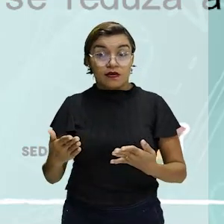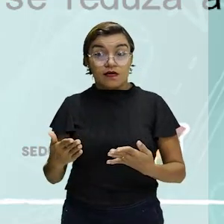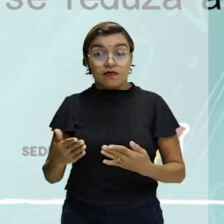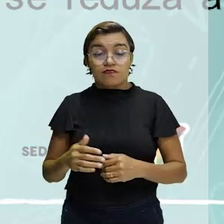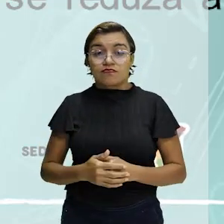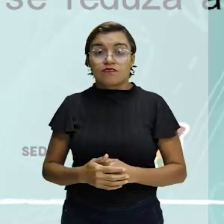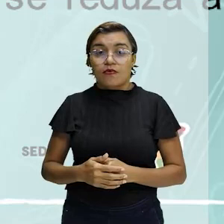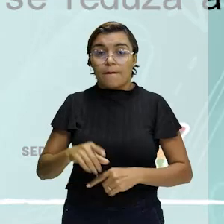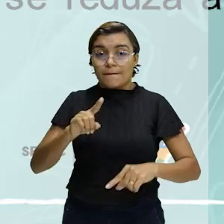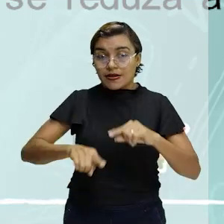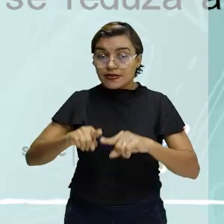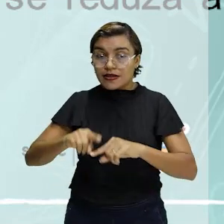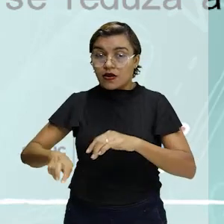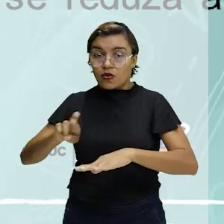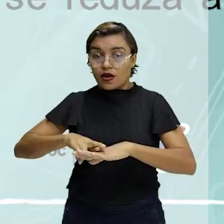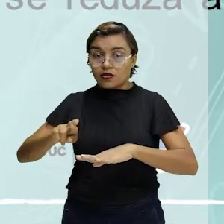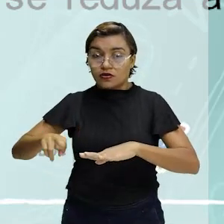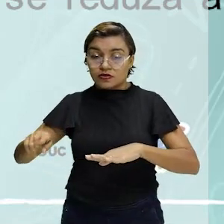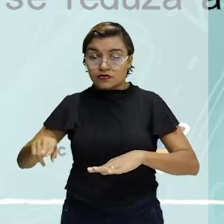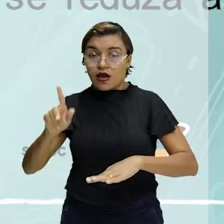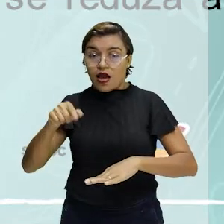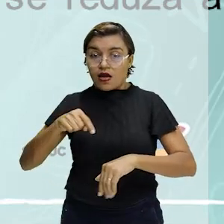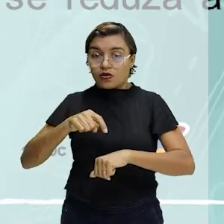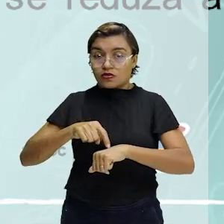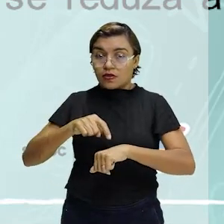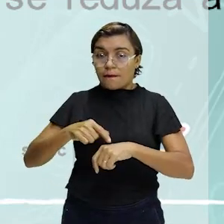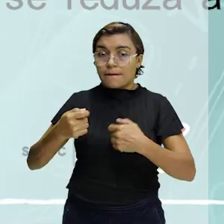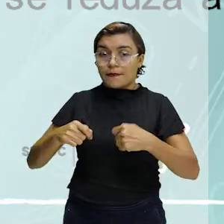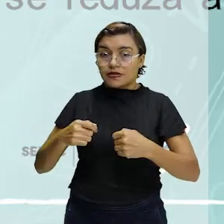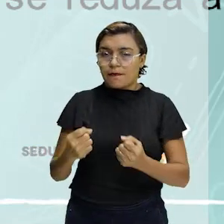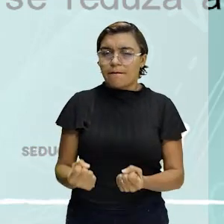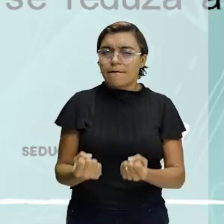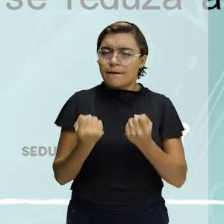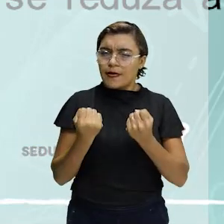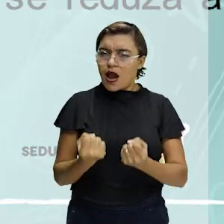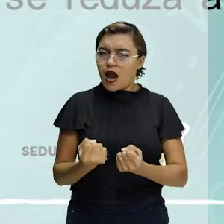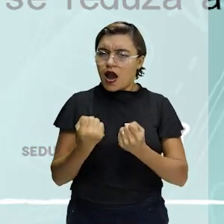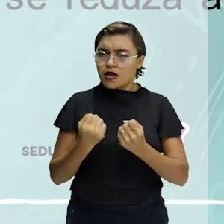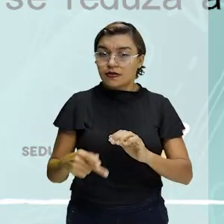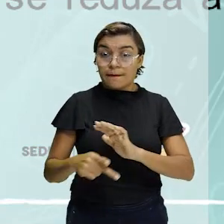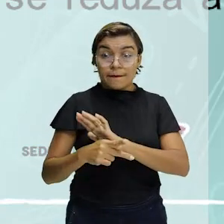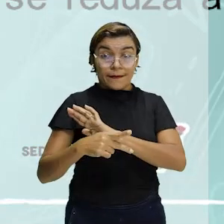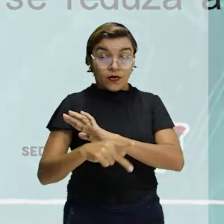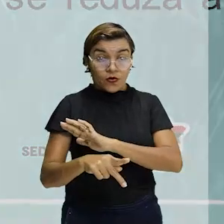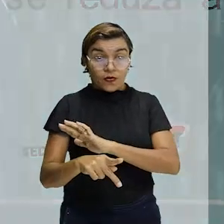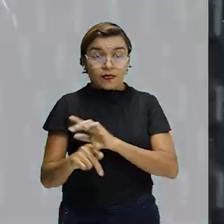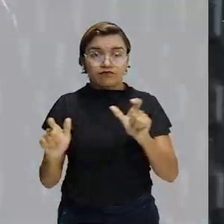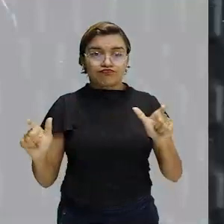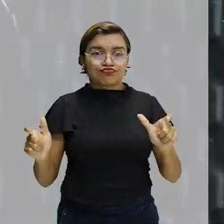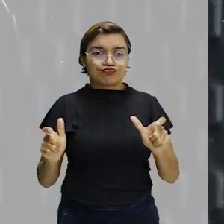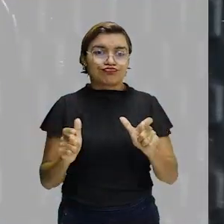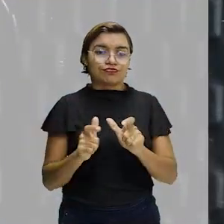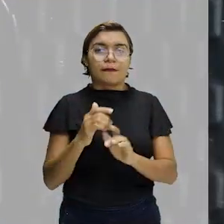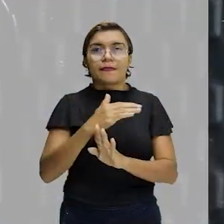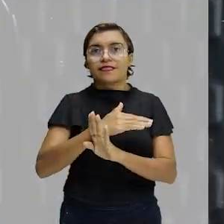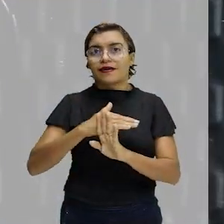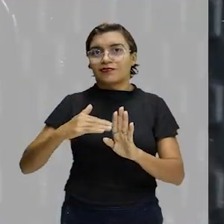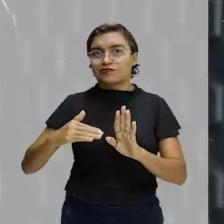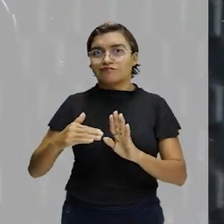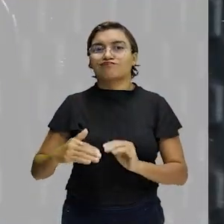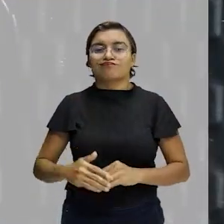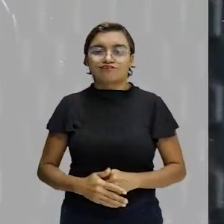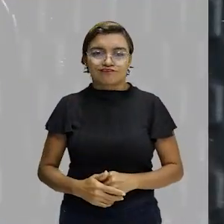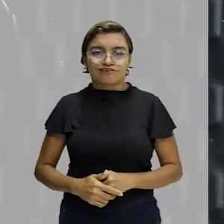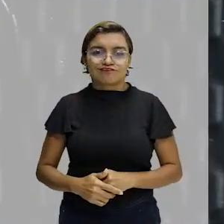de um material radioativo é o tempo necessário para que essa massa desse material se reduza à